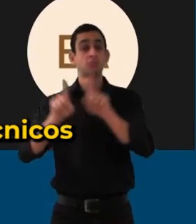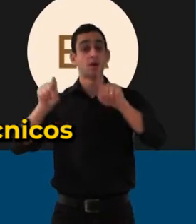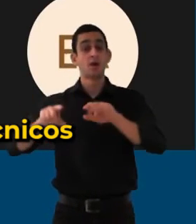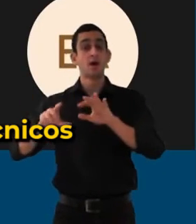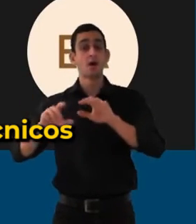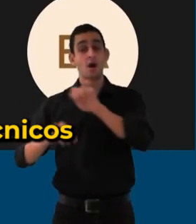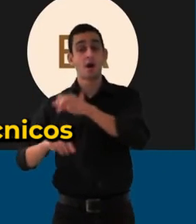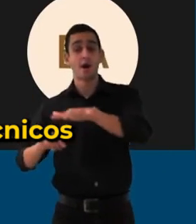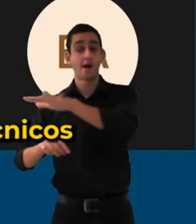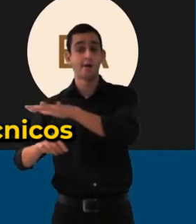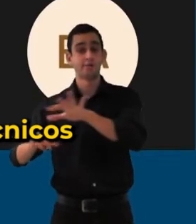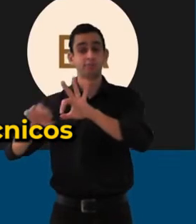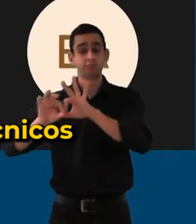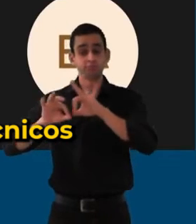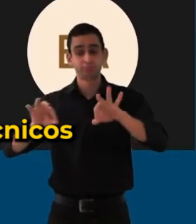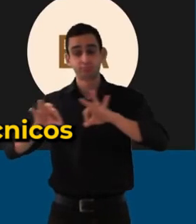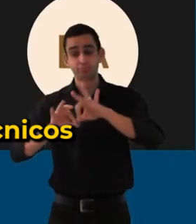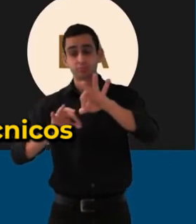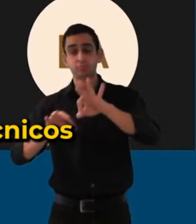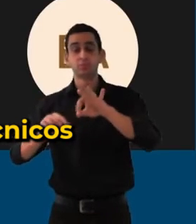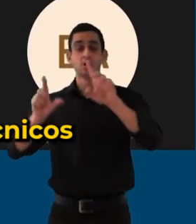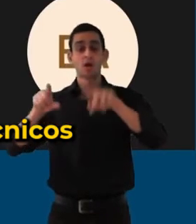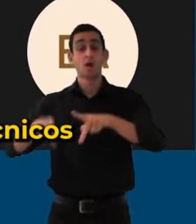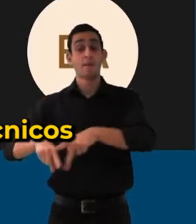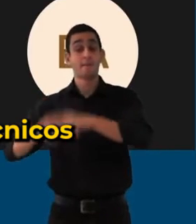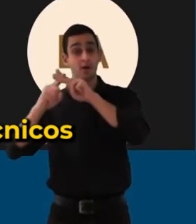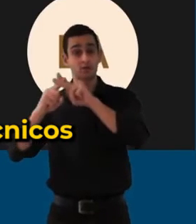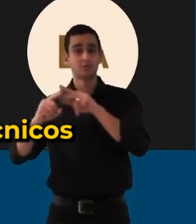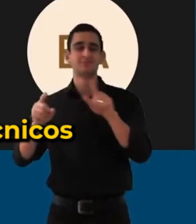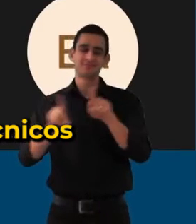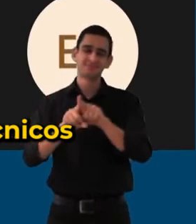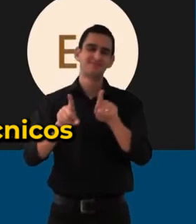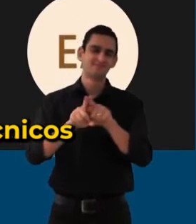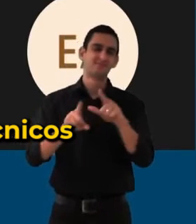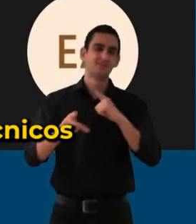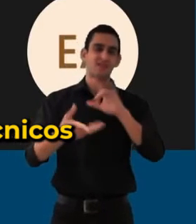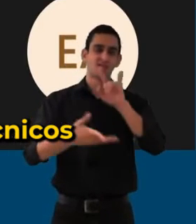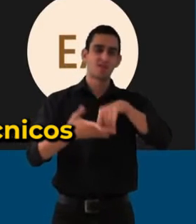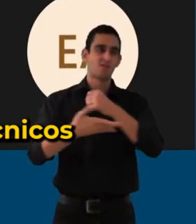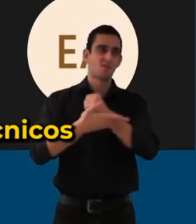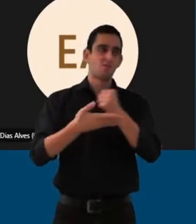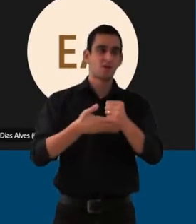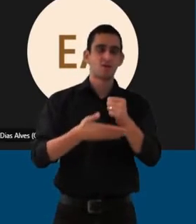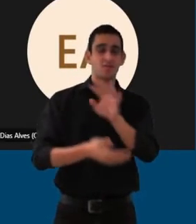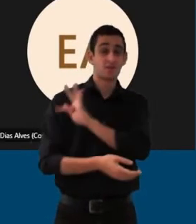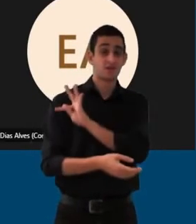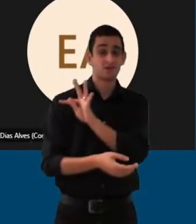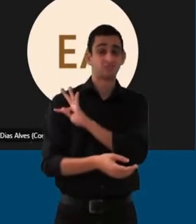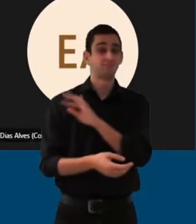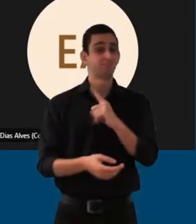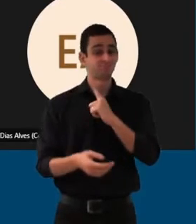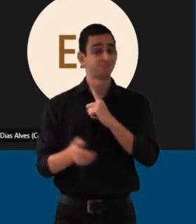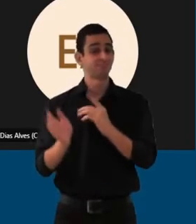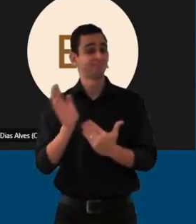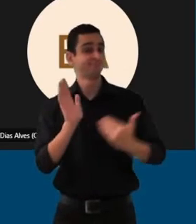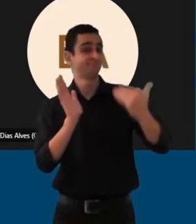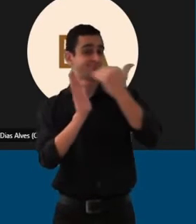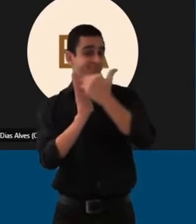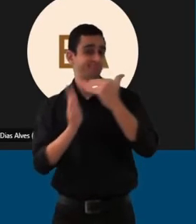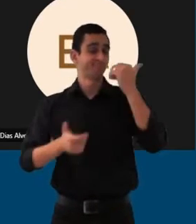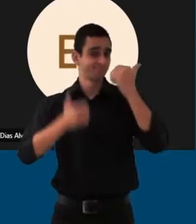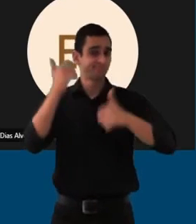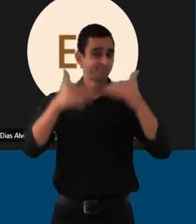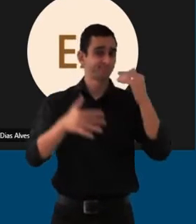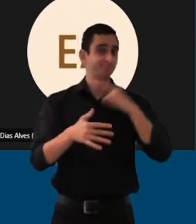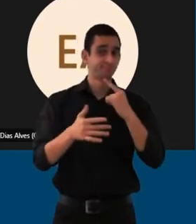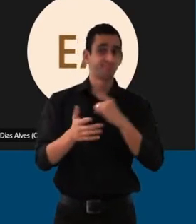eles pediram alguns documentos técnicos que são, digamos, um bocadinho mais específico para